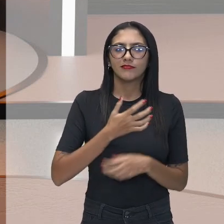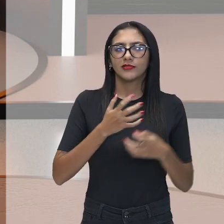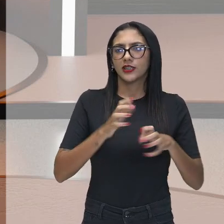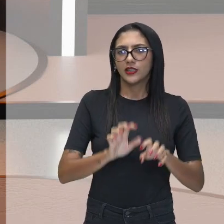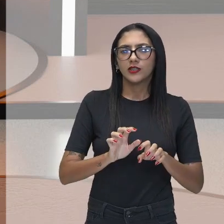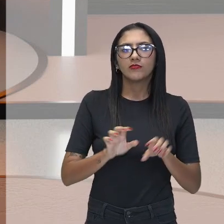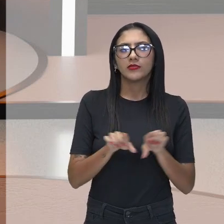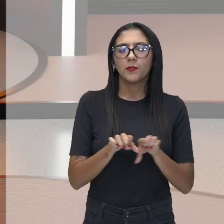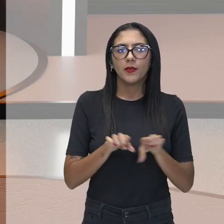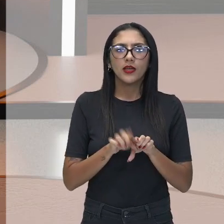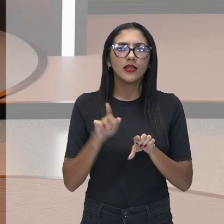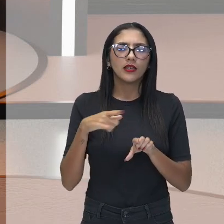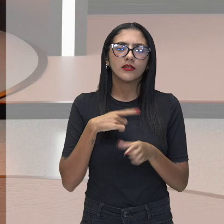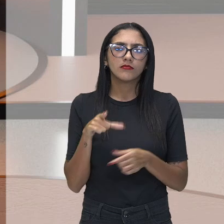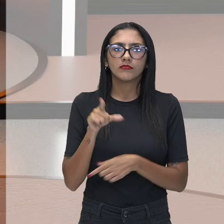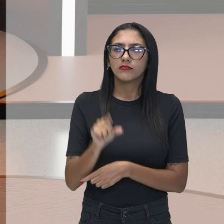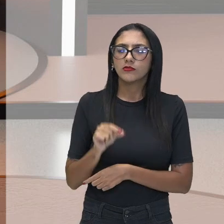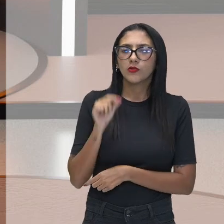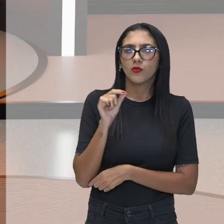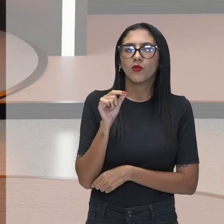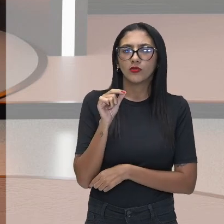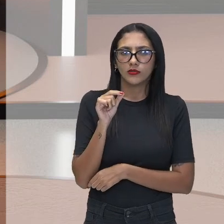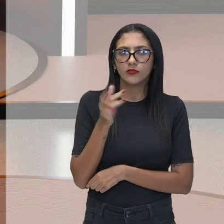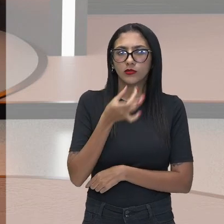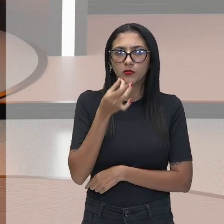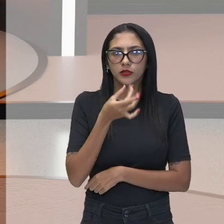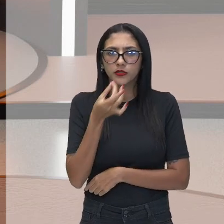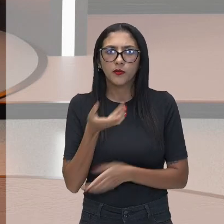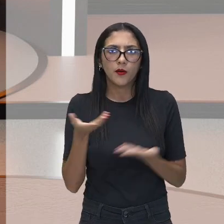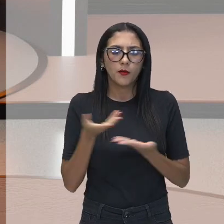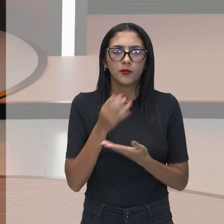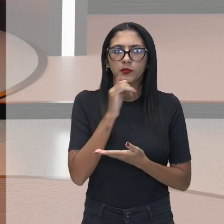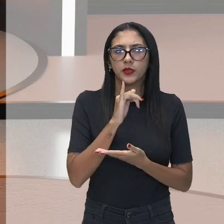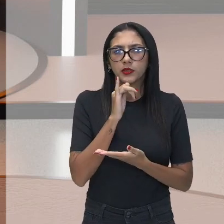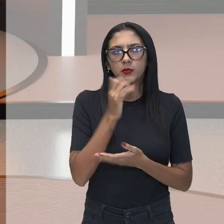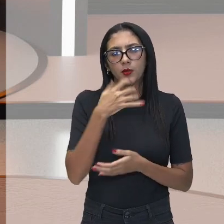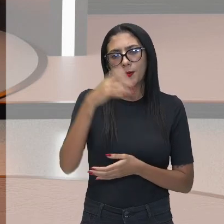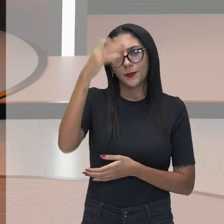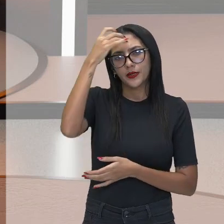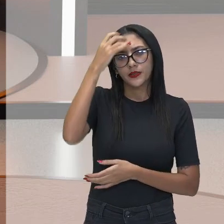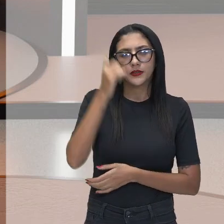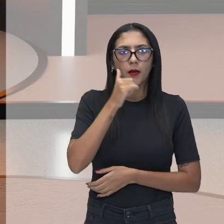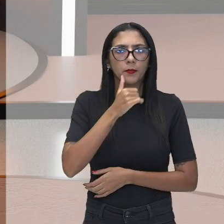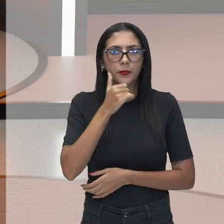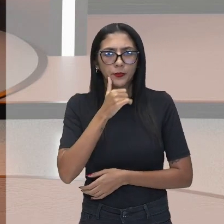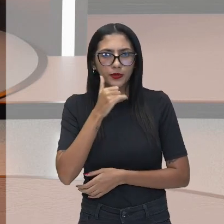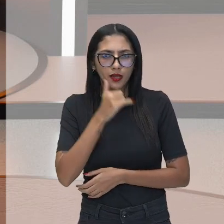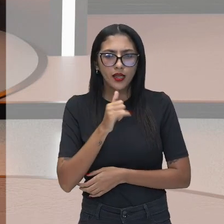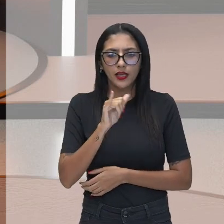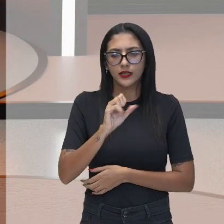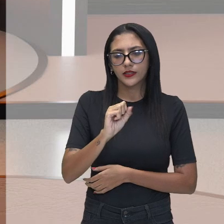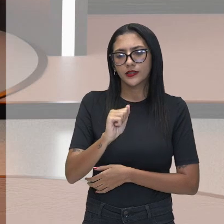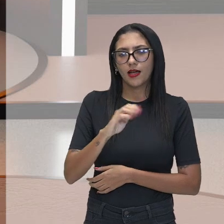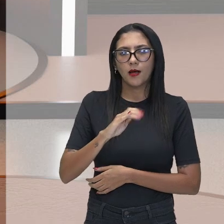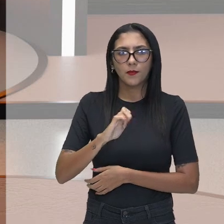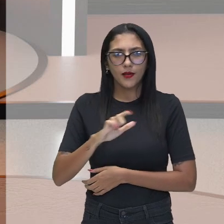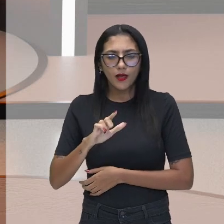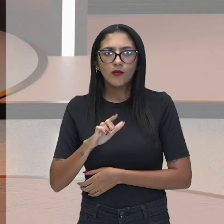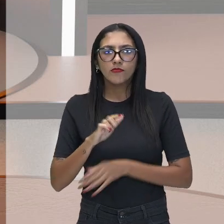tomada de decisão, né, por parte, nesse momento, claro, da princesa Isabel, que assinou a Lei Áurea, de quê? De simplesmente acabar